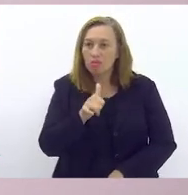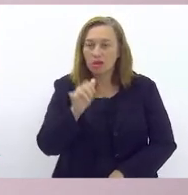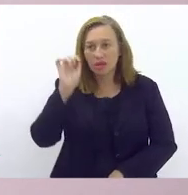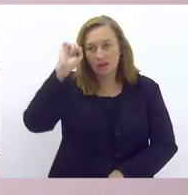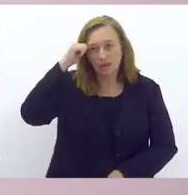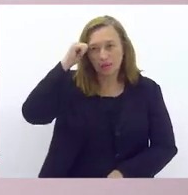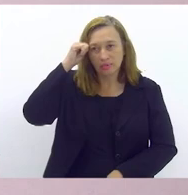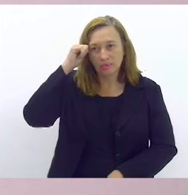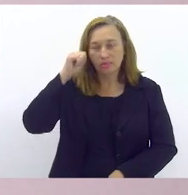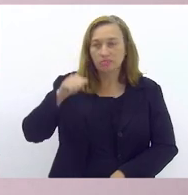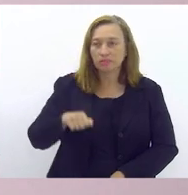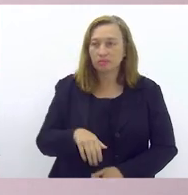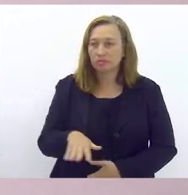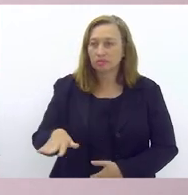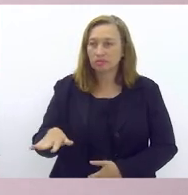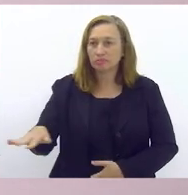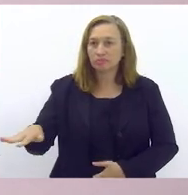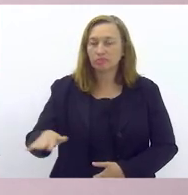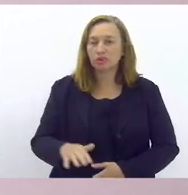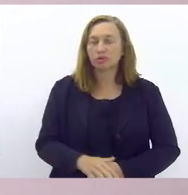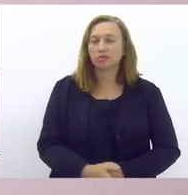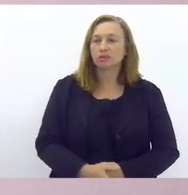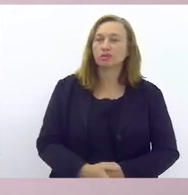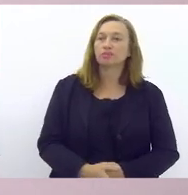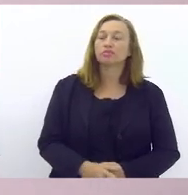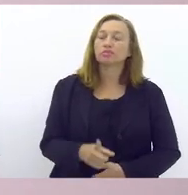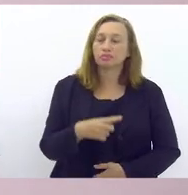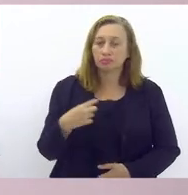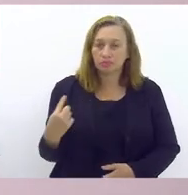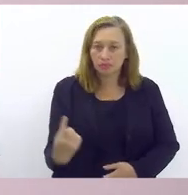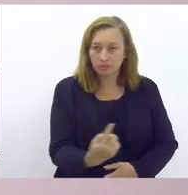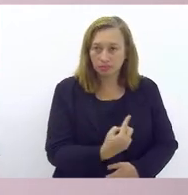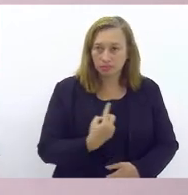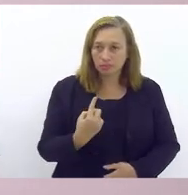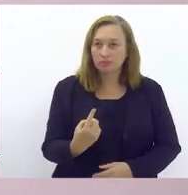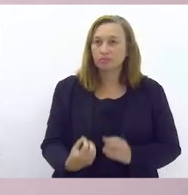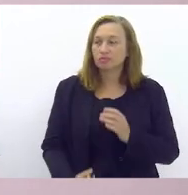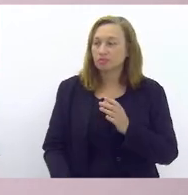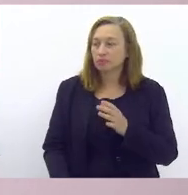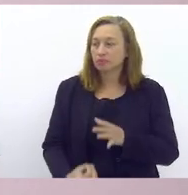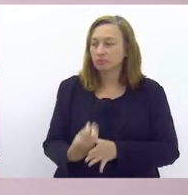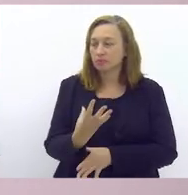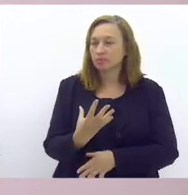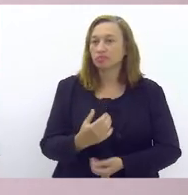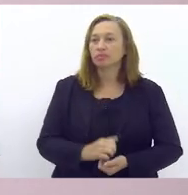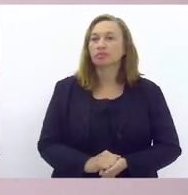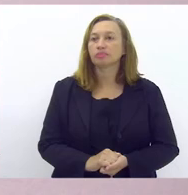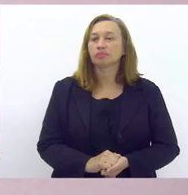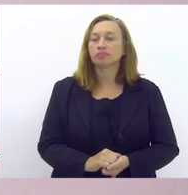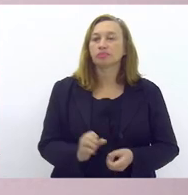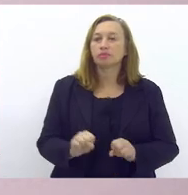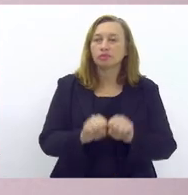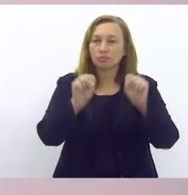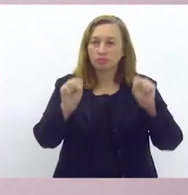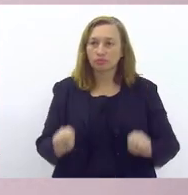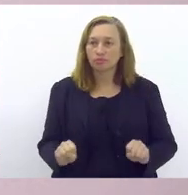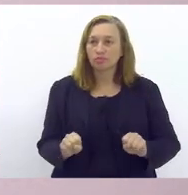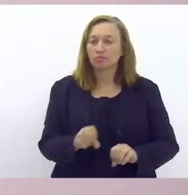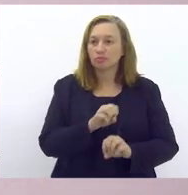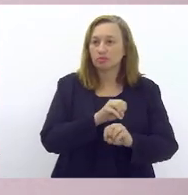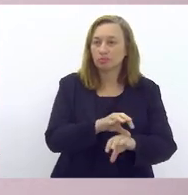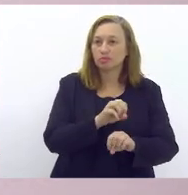pretas, periféricas e faveladas. Fomos nós que criamos, né, o sistema de